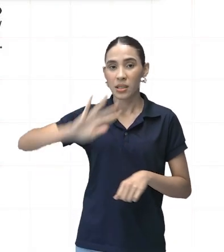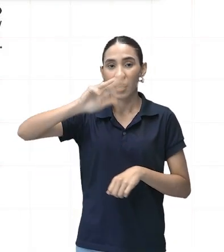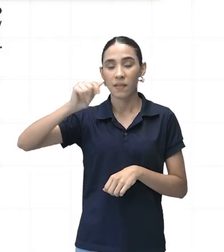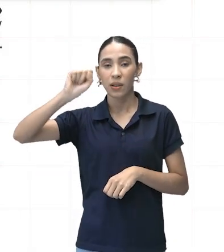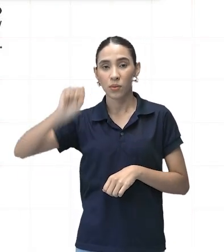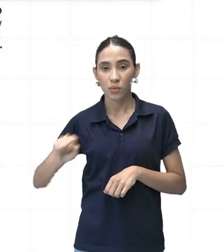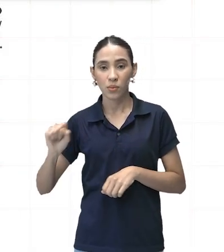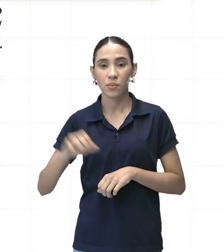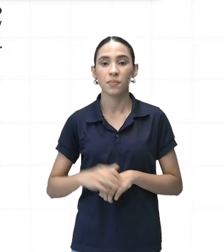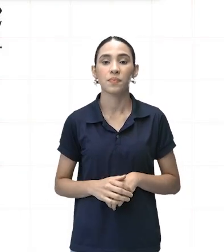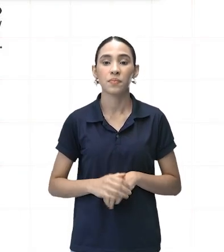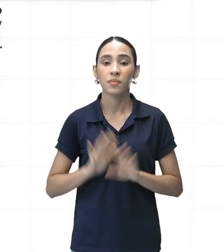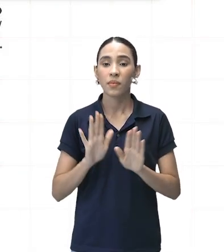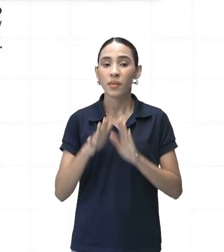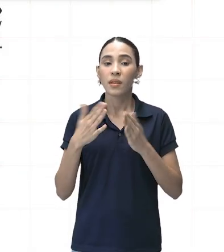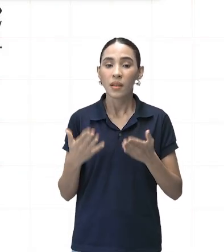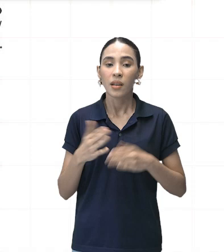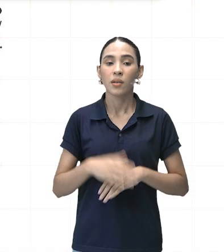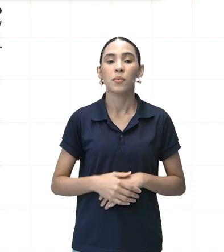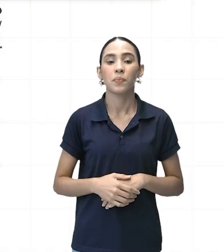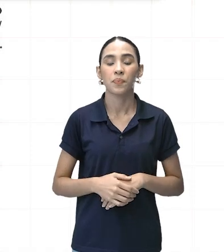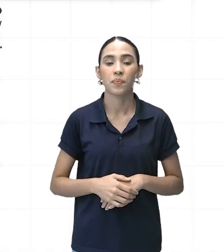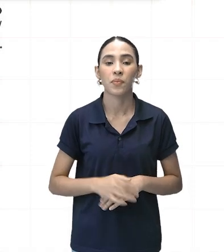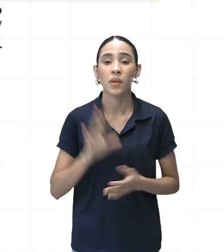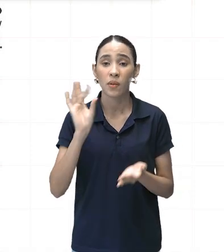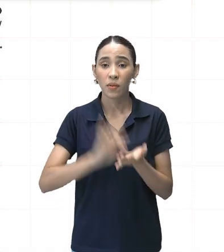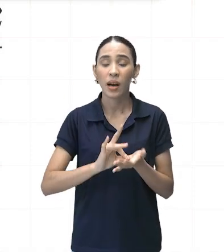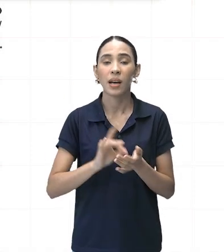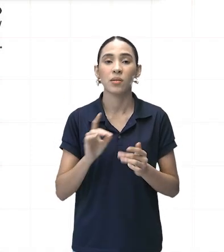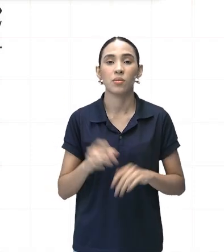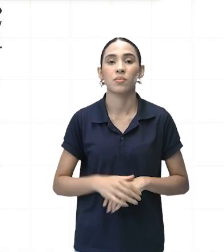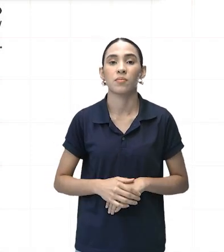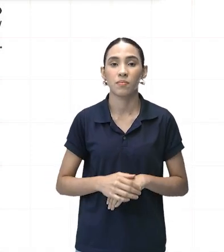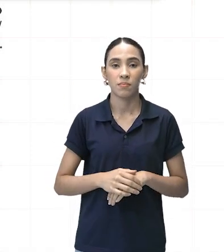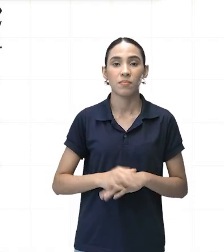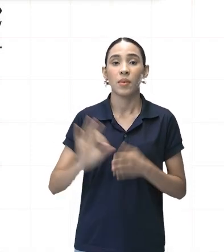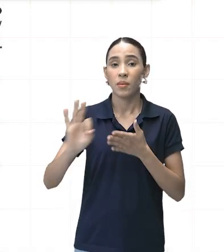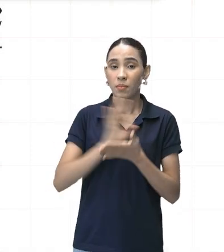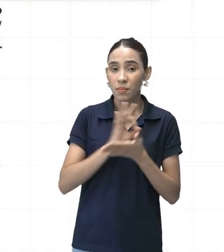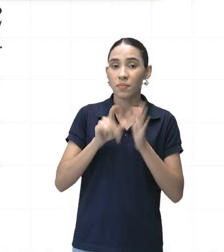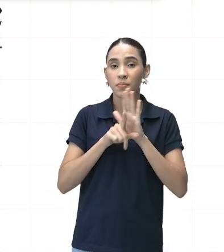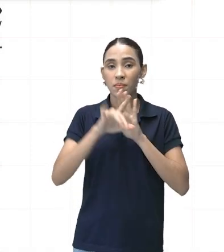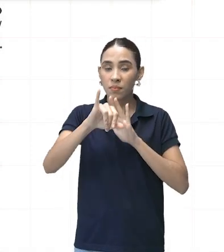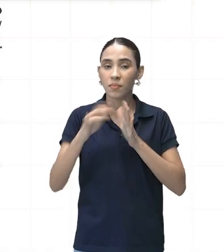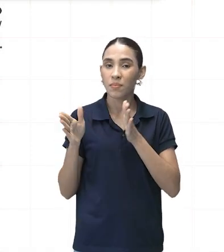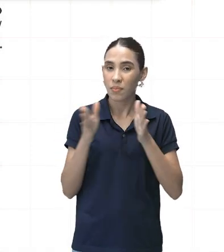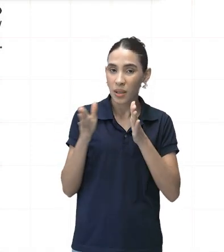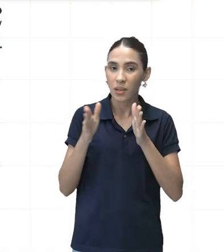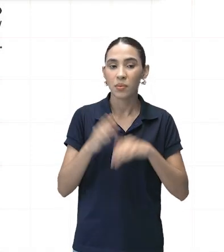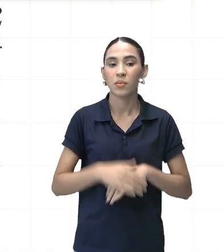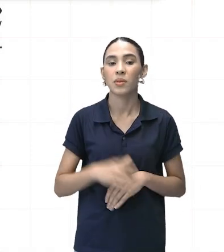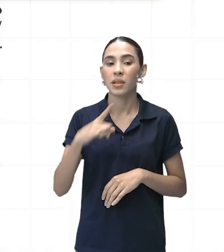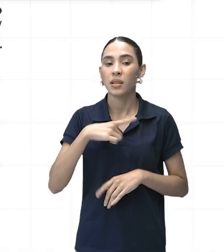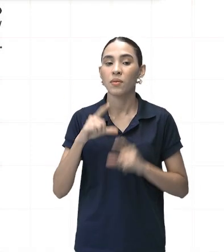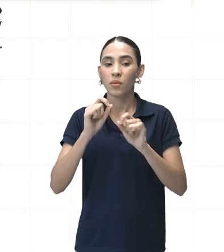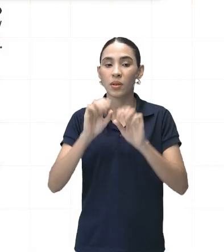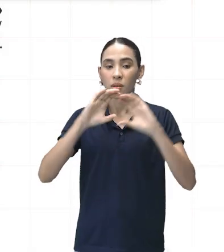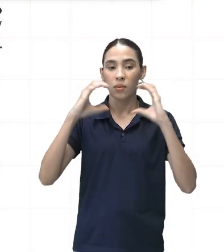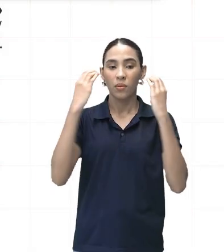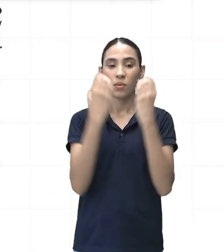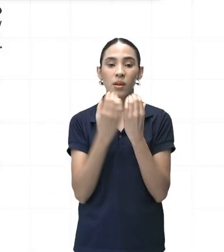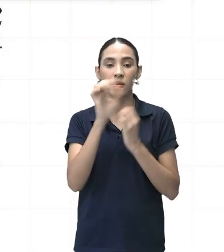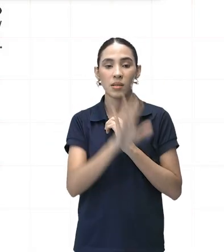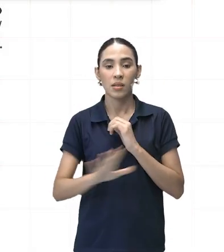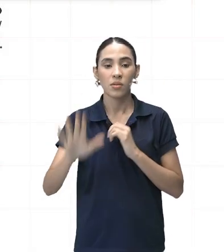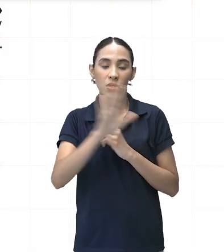do Sul, tá? Então, isso foi, né, legalizado no período onde se teve o Congresso